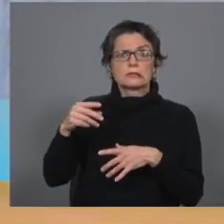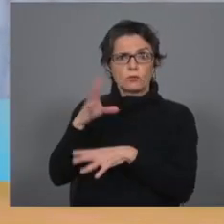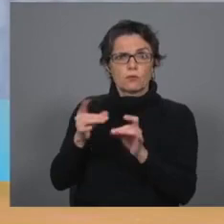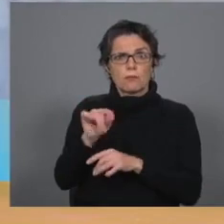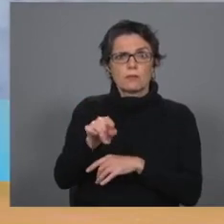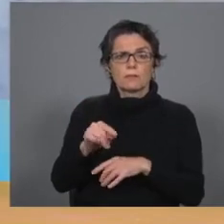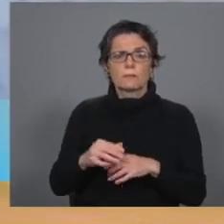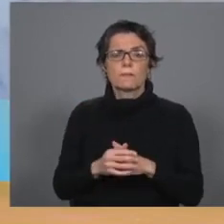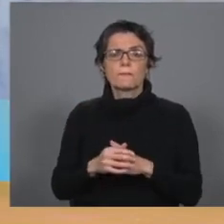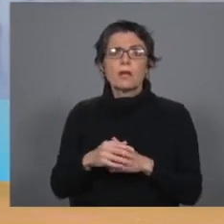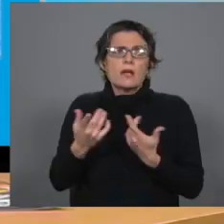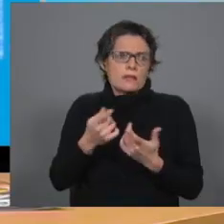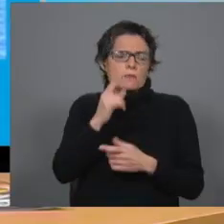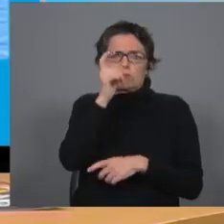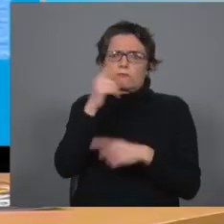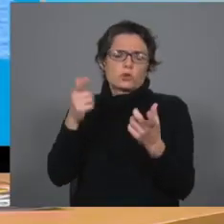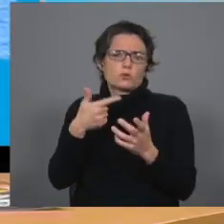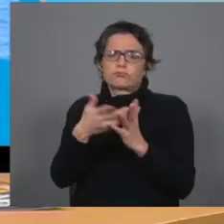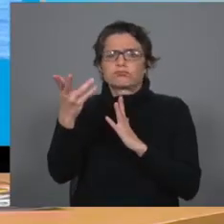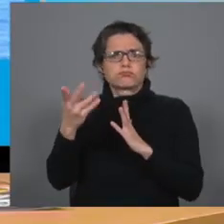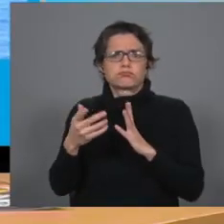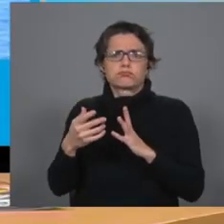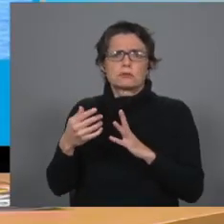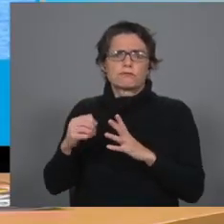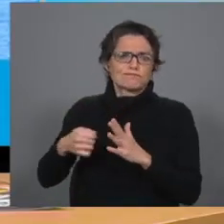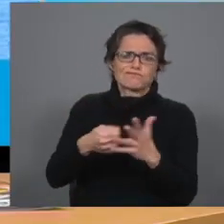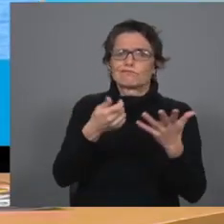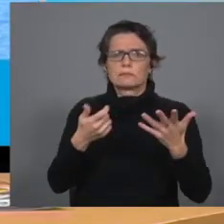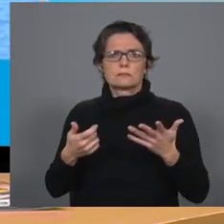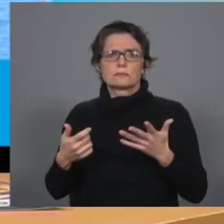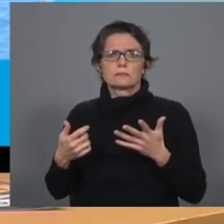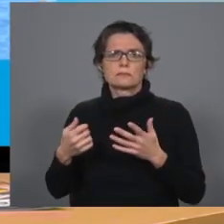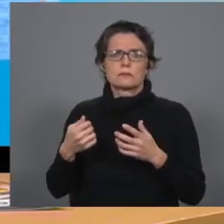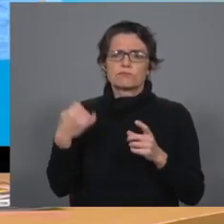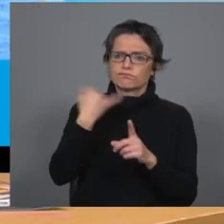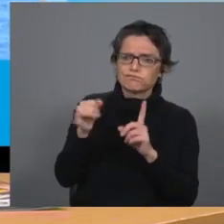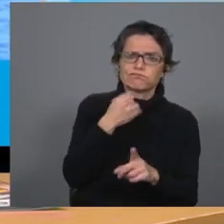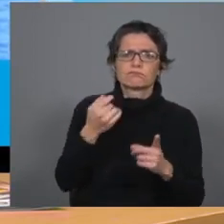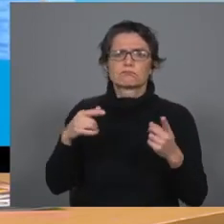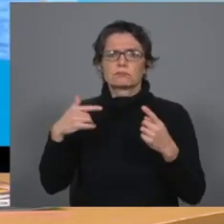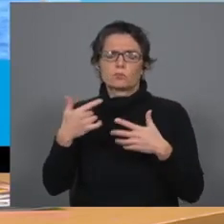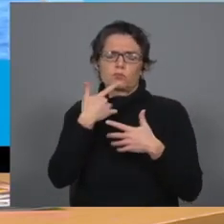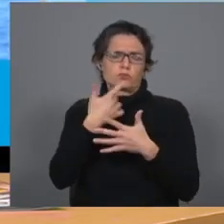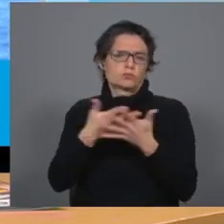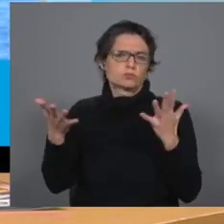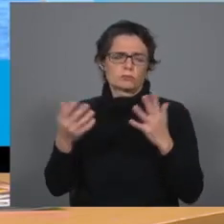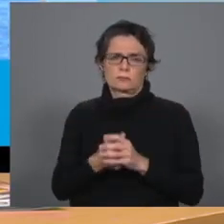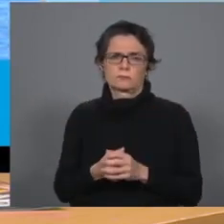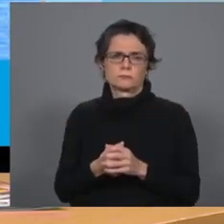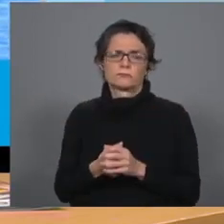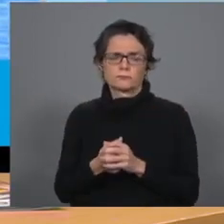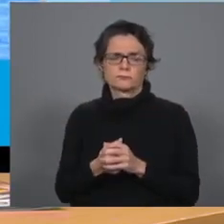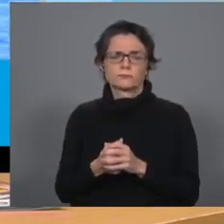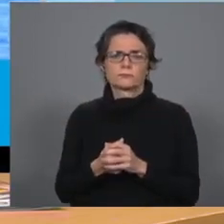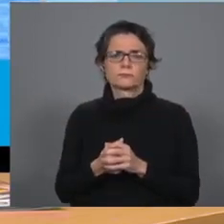foi assaltada, que foi agredida, que foi perseguida, que são muitos mais que estes 20 que deram a vida por